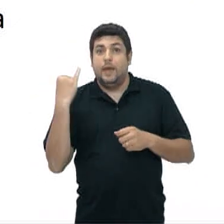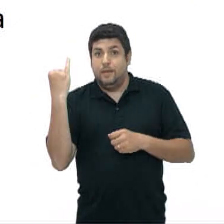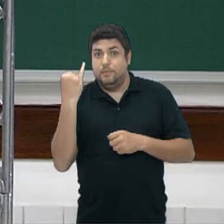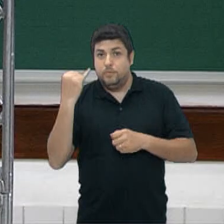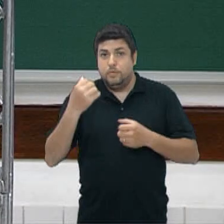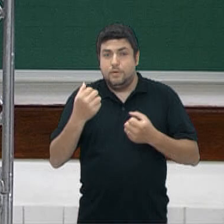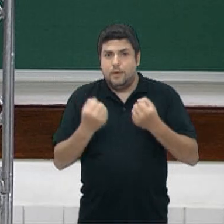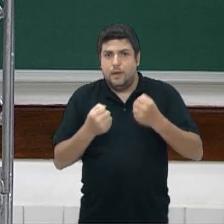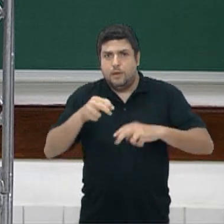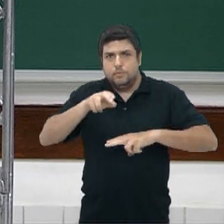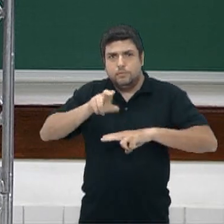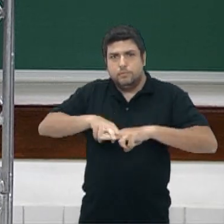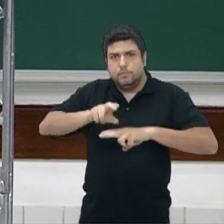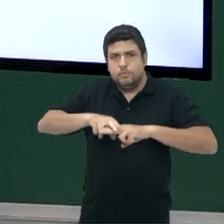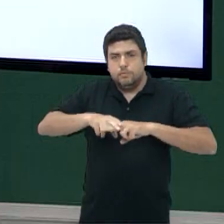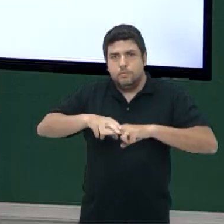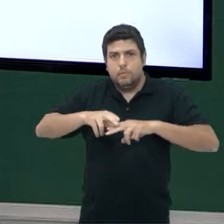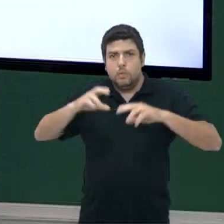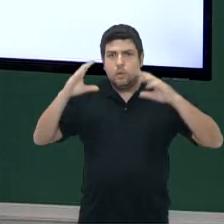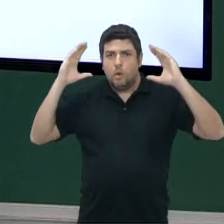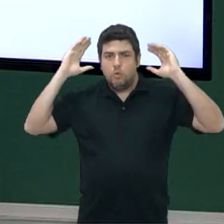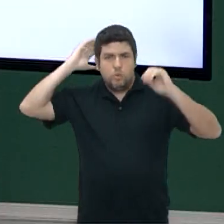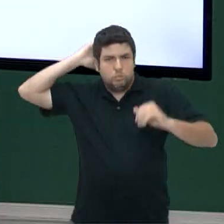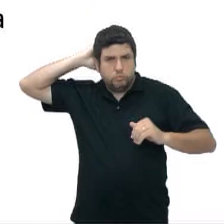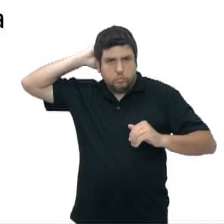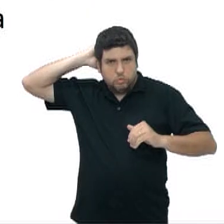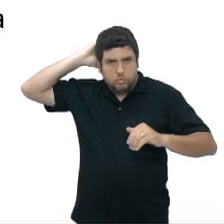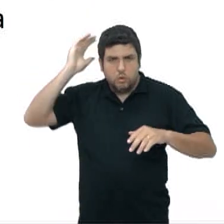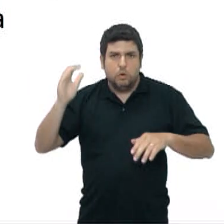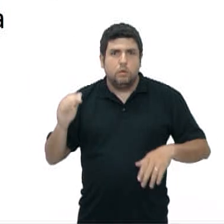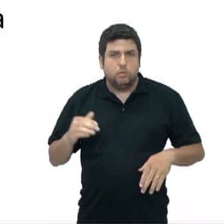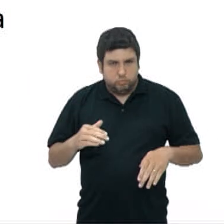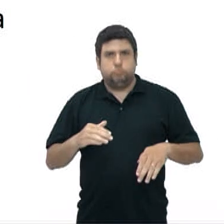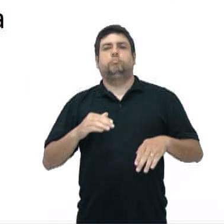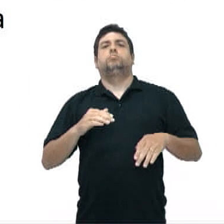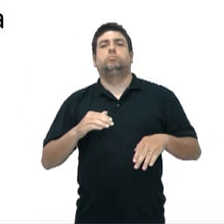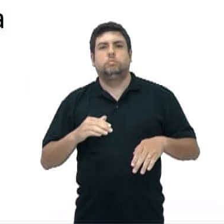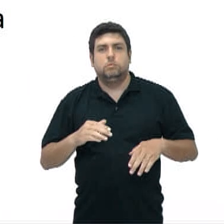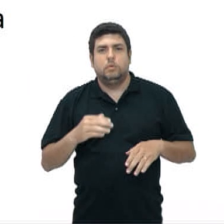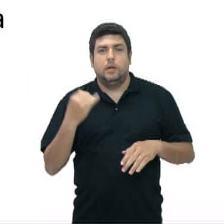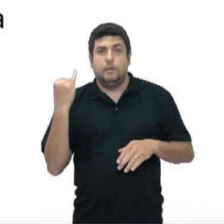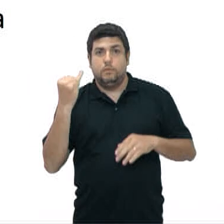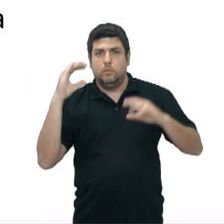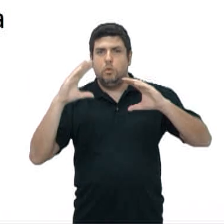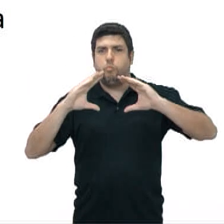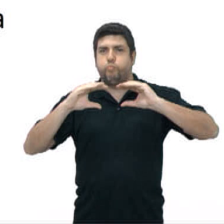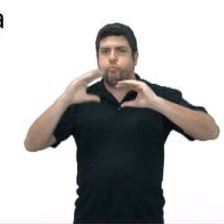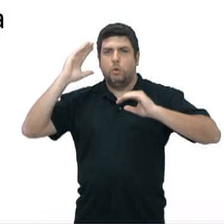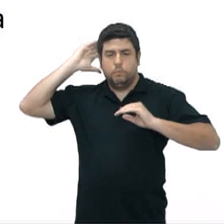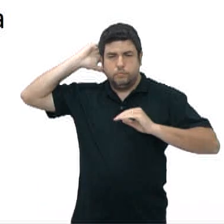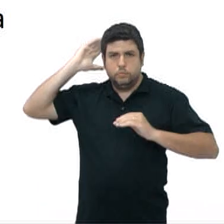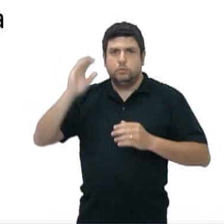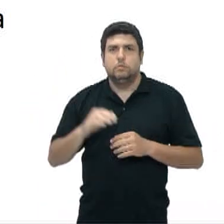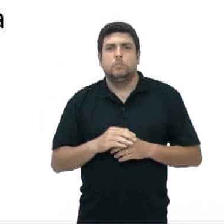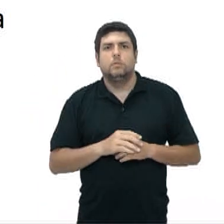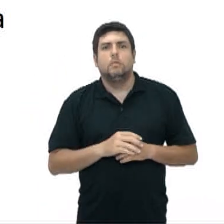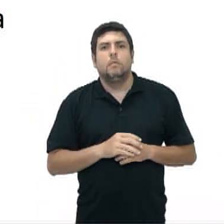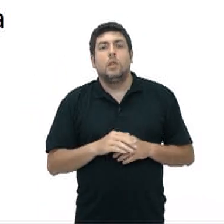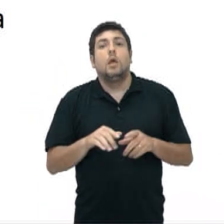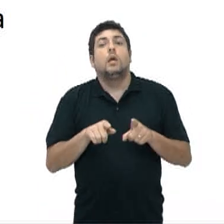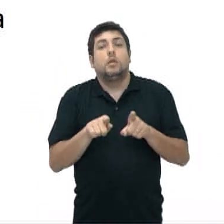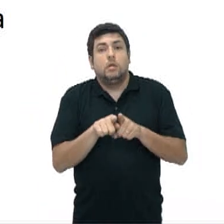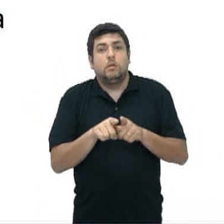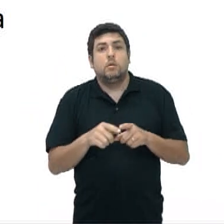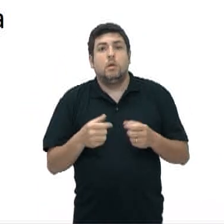inclusive. Da mesma forma, quando os carros em movimento freiam, né, os passageiros tendem a continuar